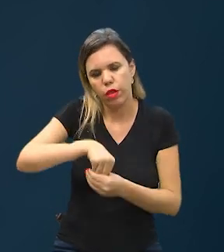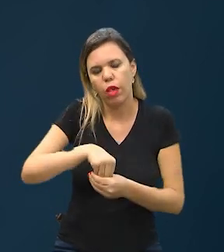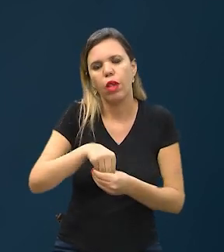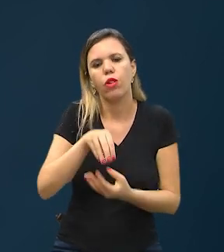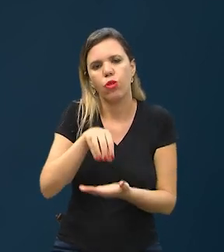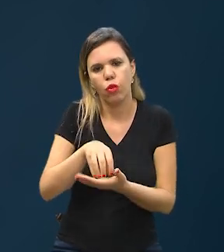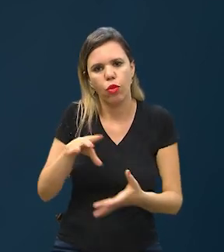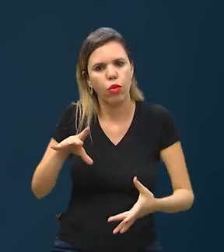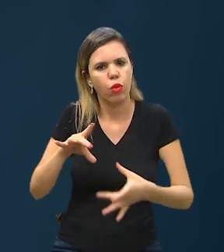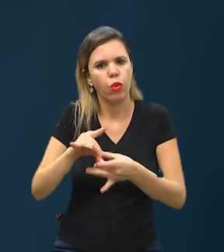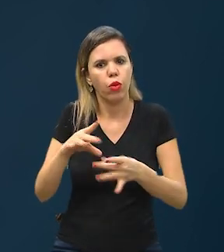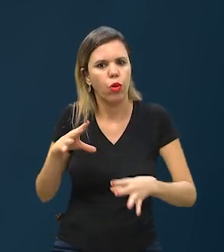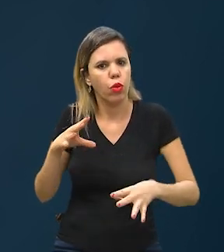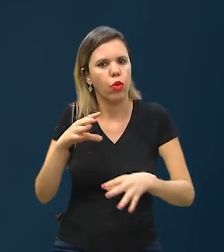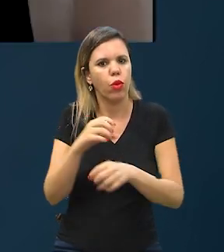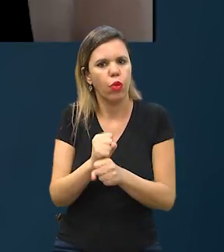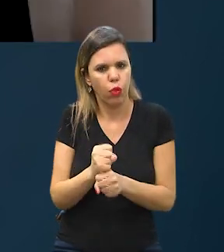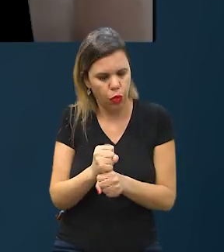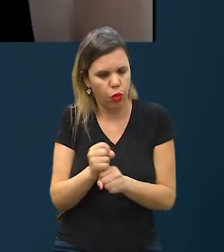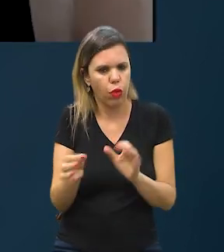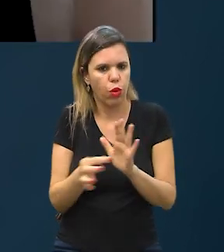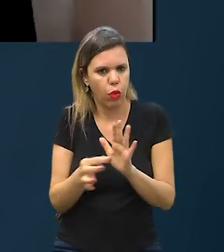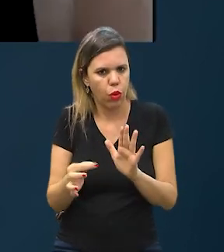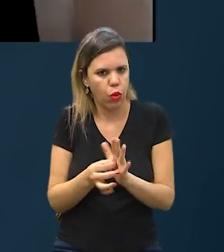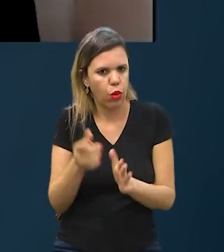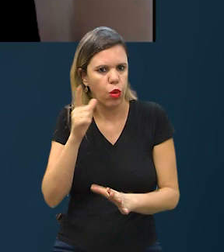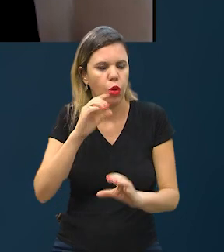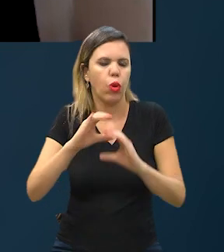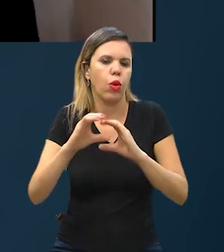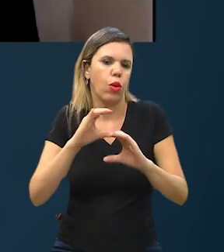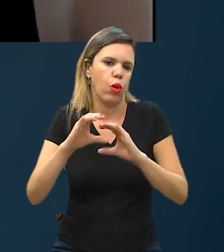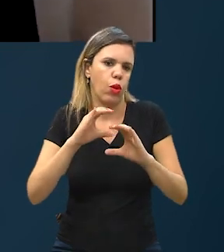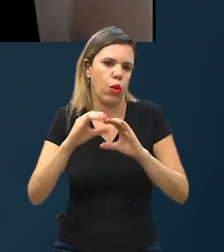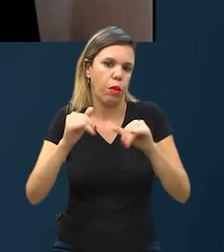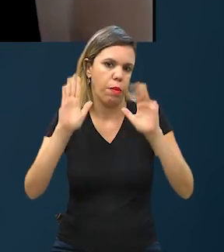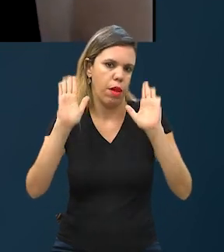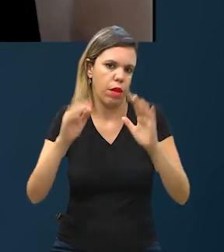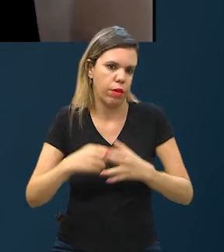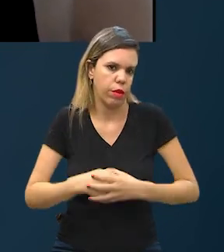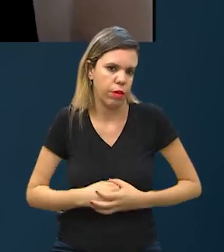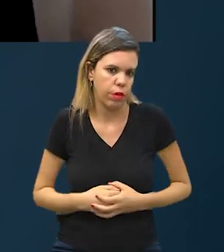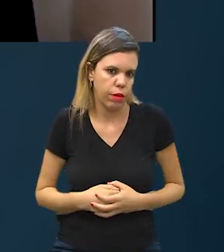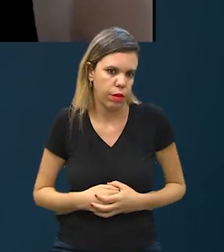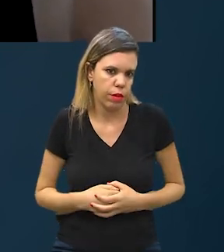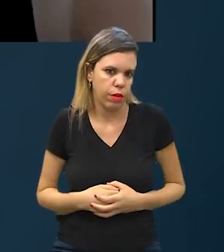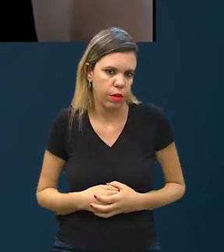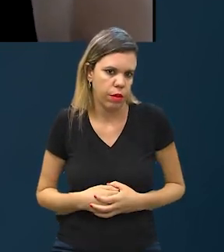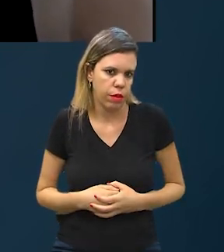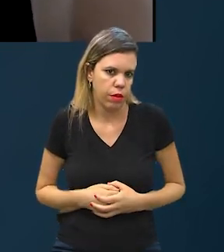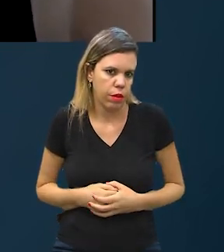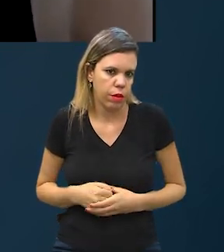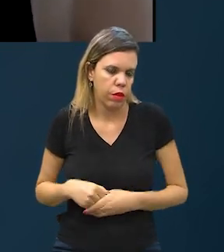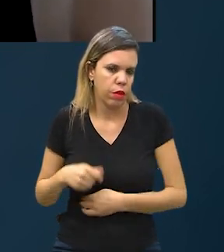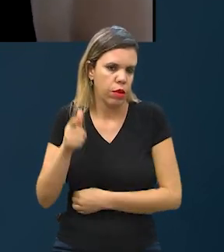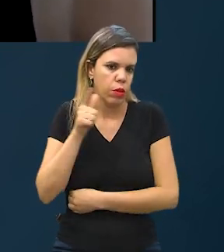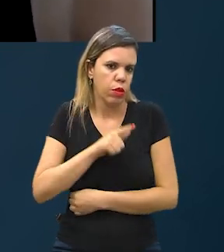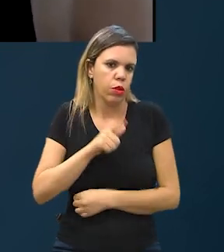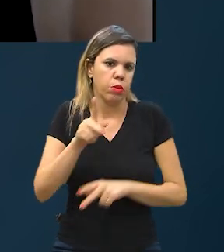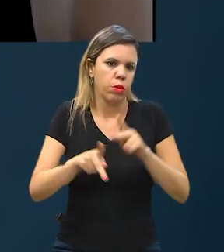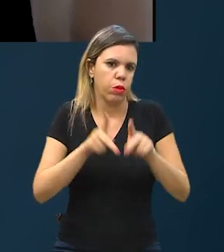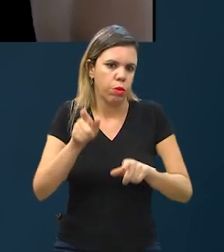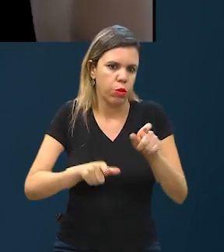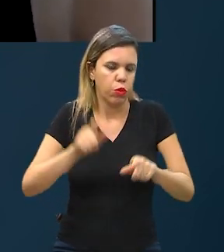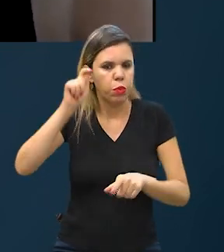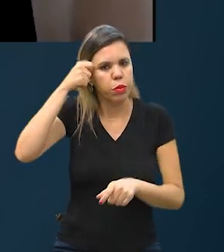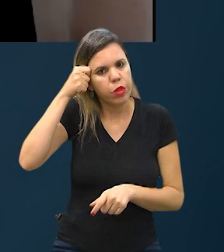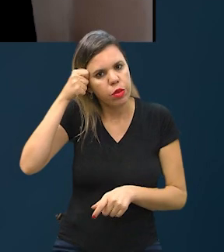tenta unir todas essas vozes para conseguir comunicar muito mais. Então, conseguir com pessoas